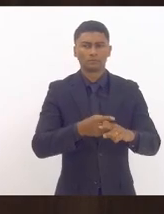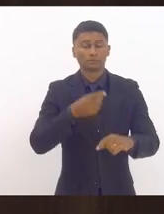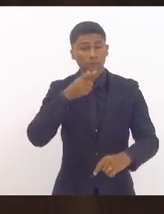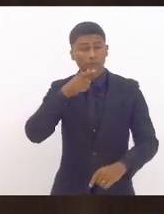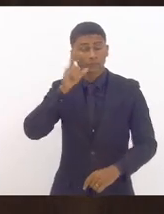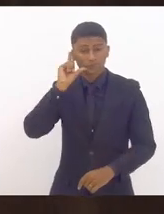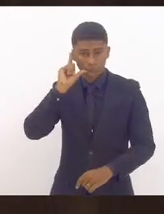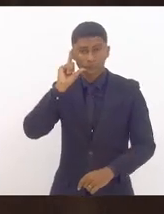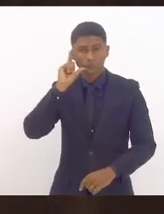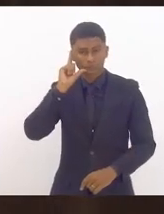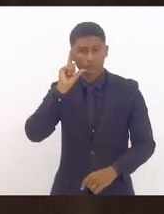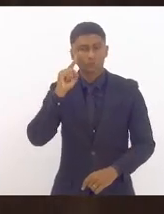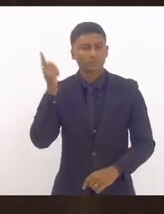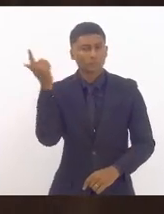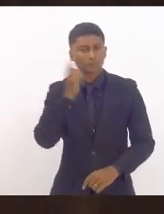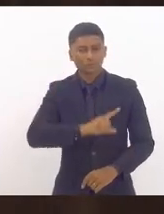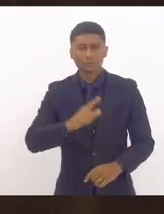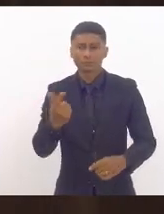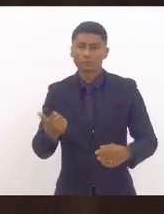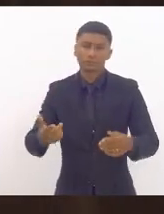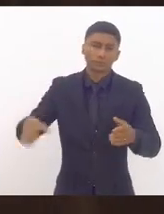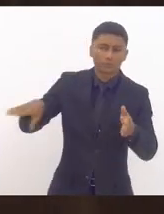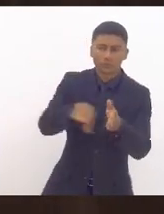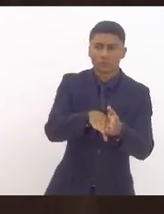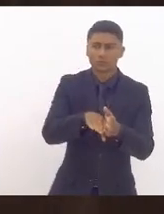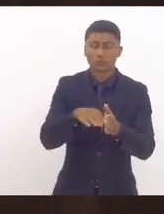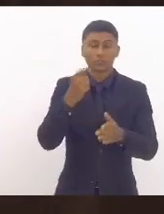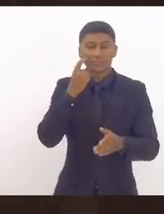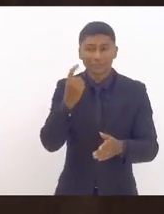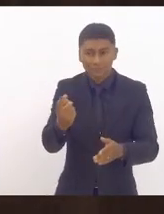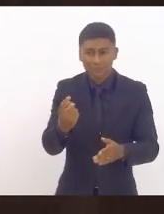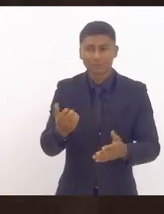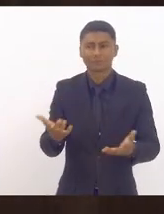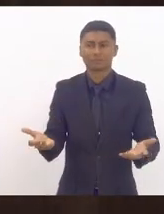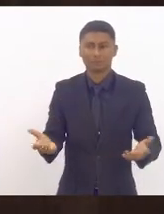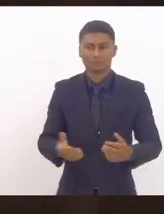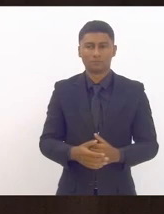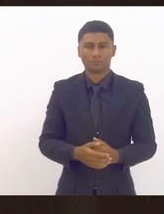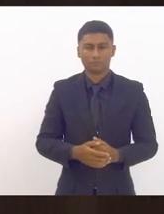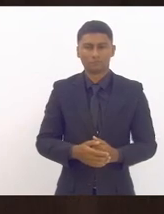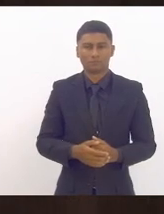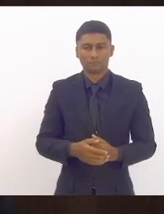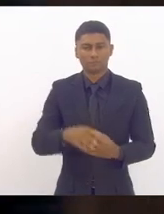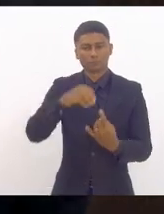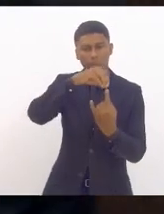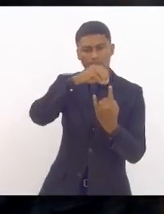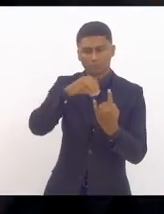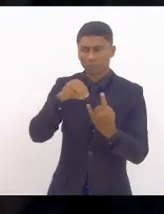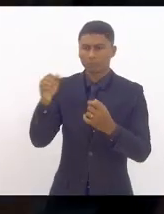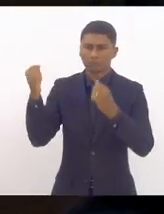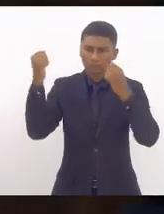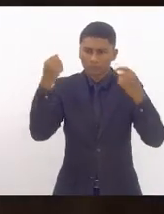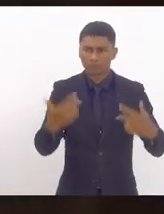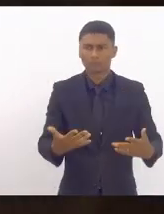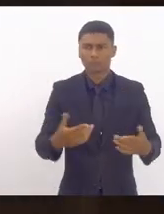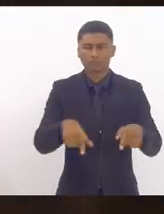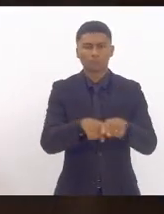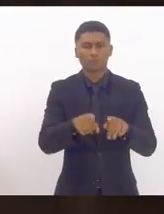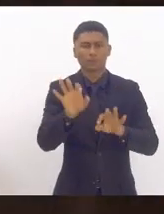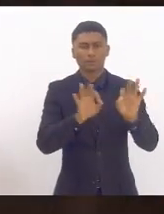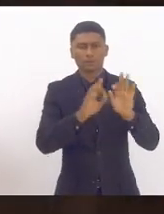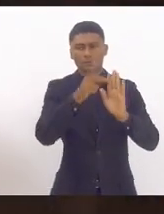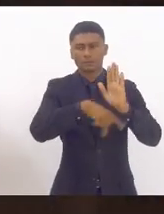ontem a tempo de ver a prestação de contas feitas pela Fiocruz e também pelos projetos que